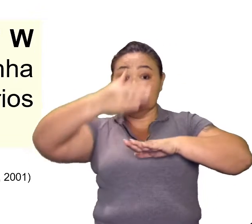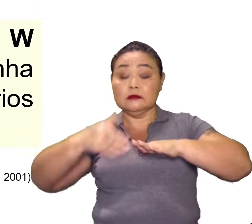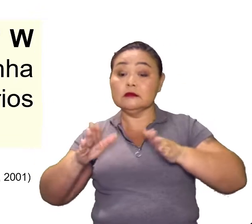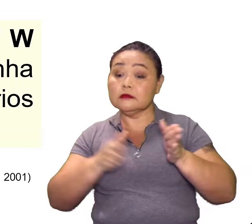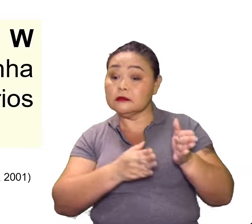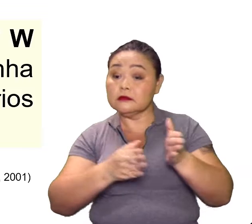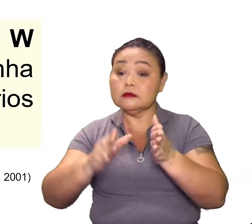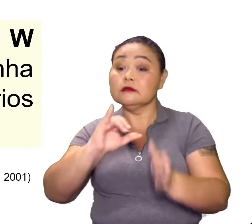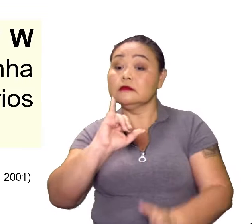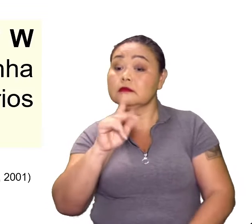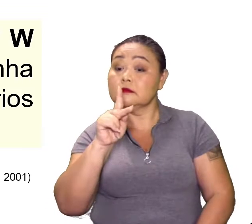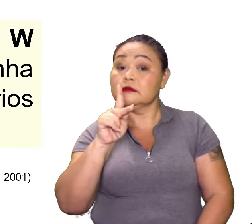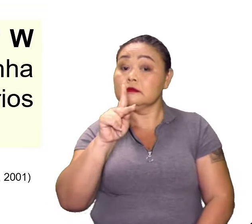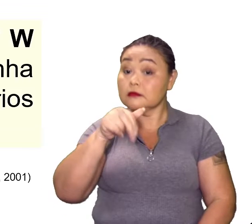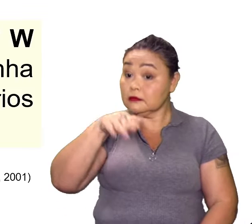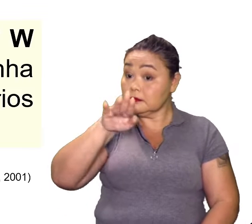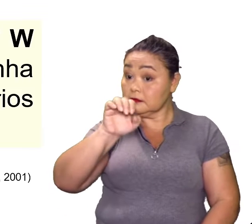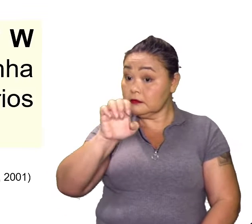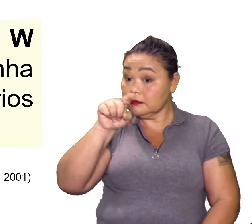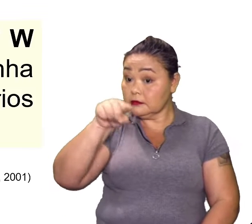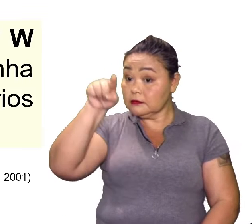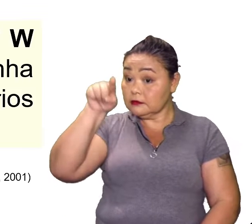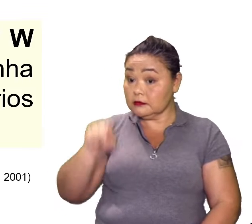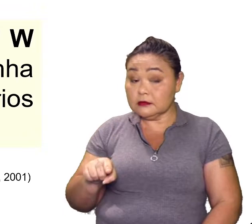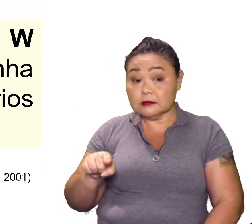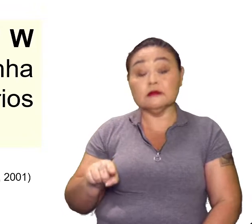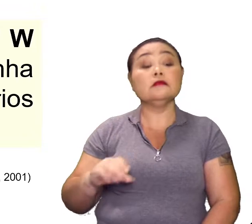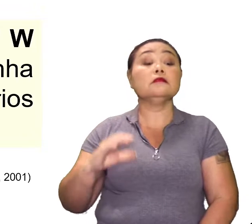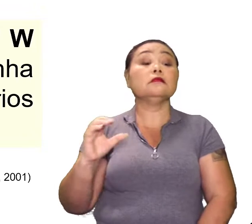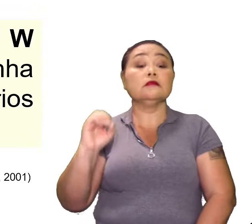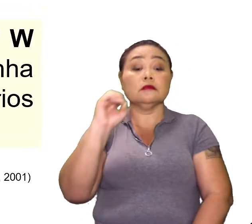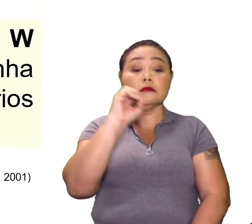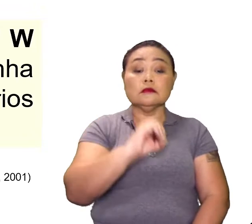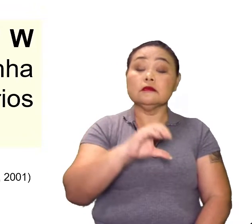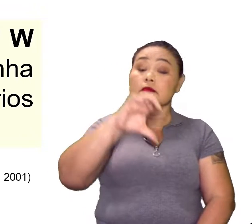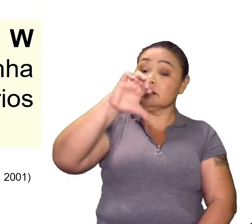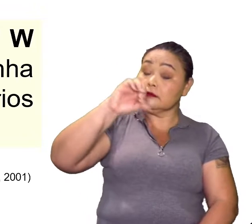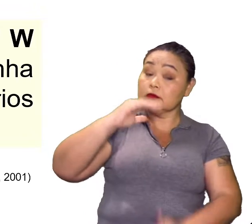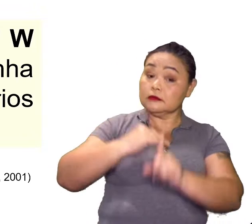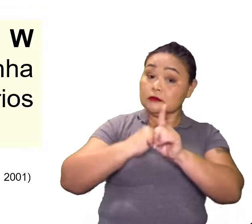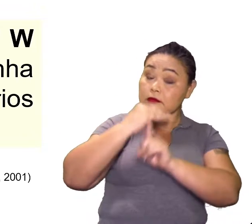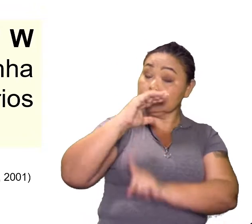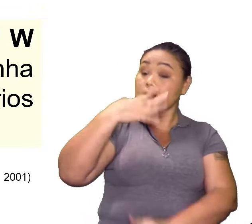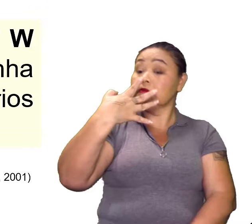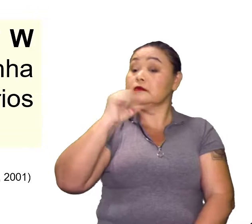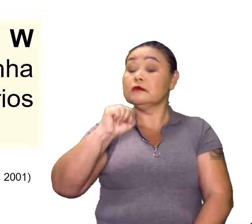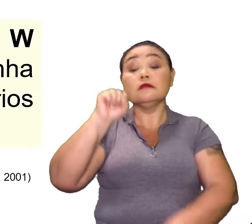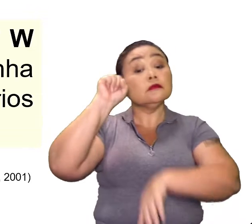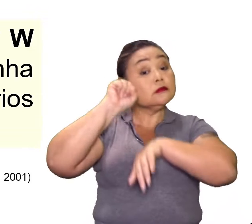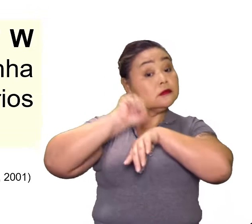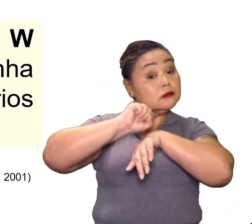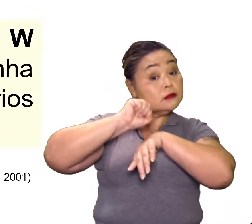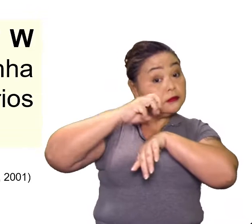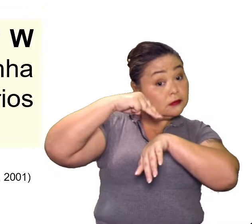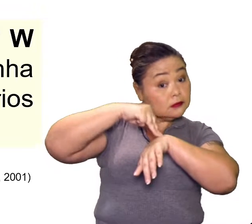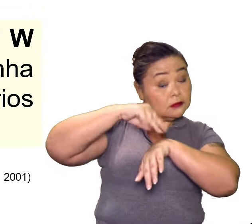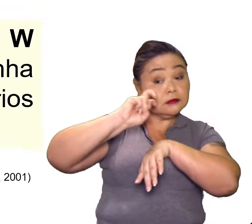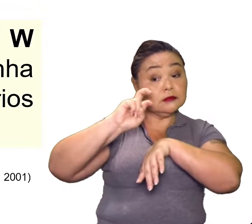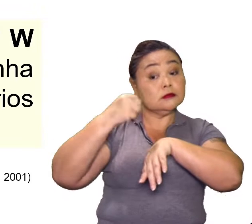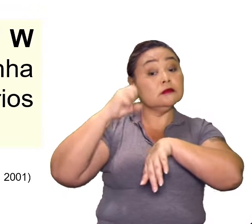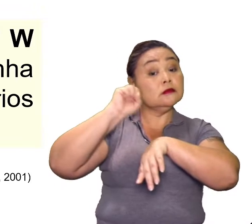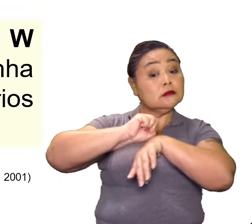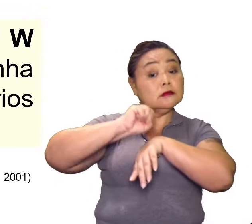Rio Iquê. No ocidental, 9 graus, 48 minutos, 51 segundos, latitude